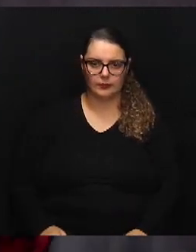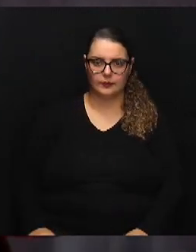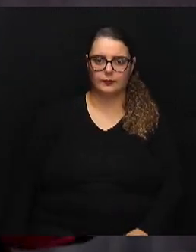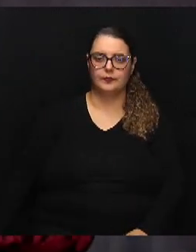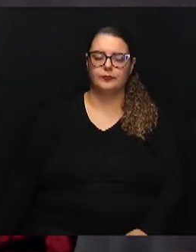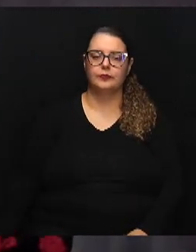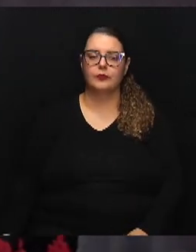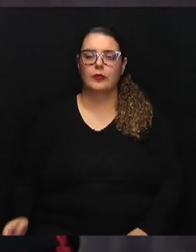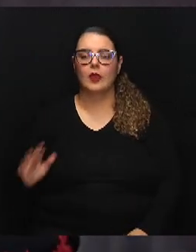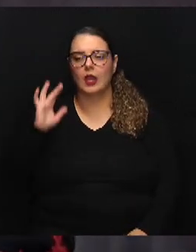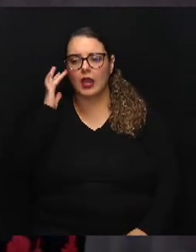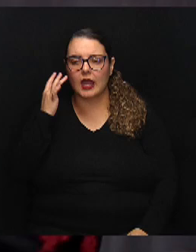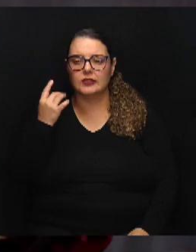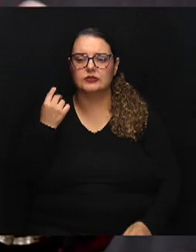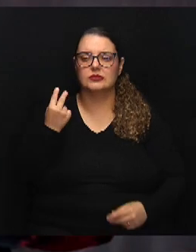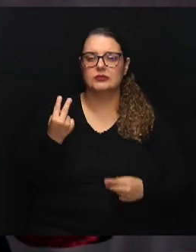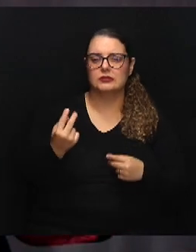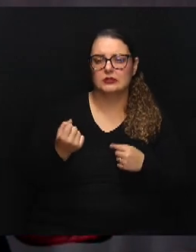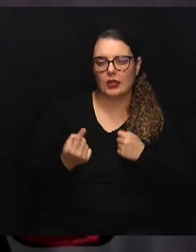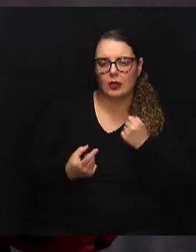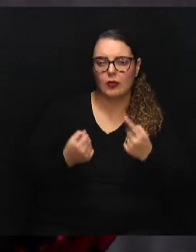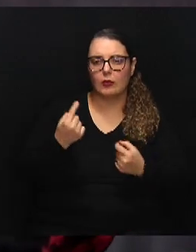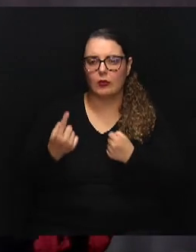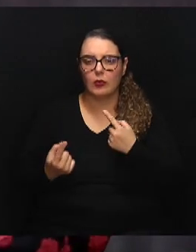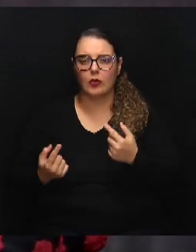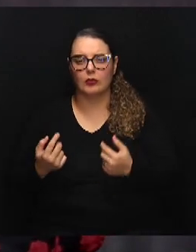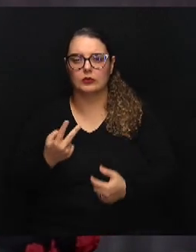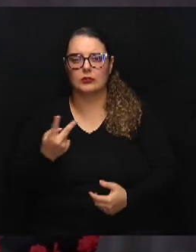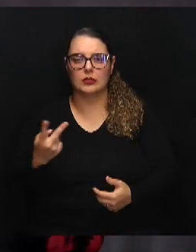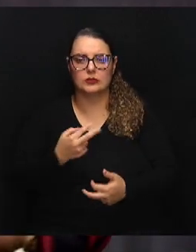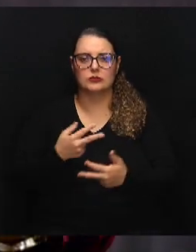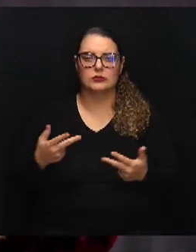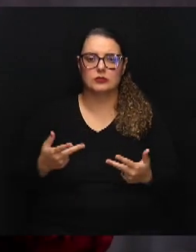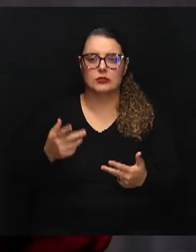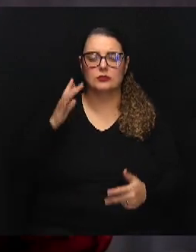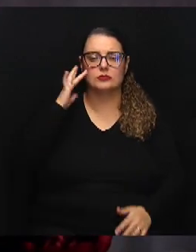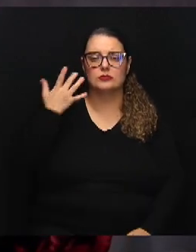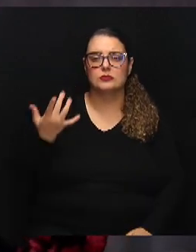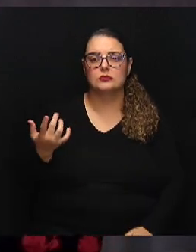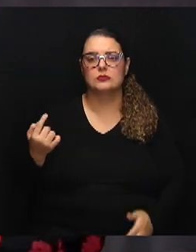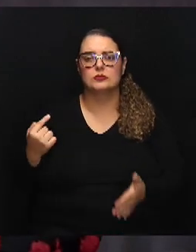acho que tem um pouco das duas coisas. Eu não sei se eu respondi um pouco o que você me perguntou. Tem um pouco